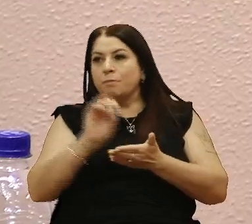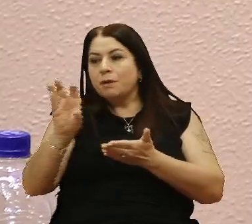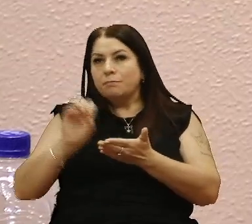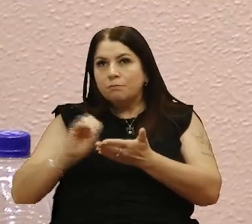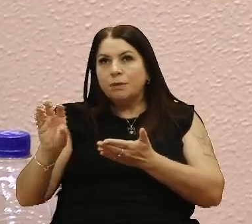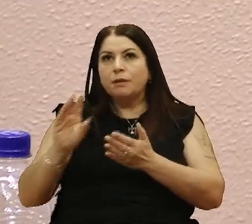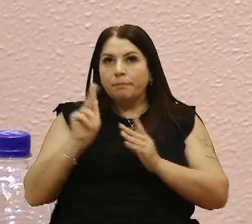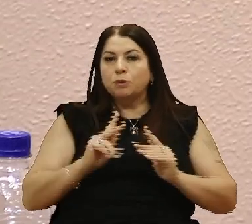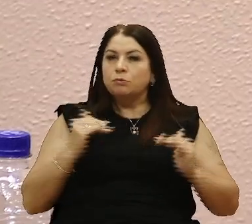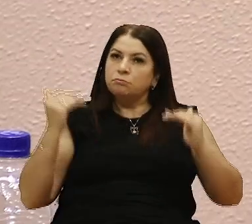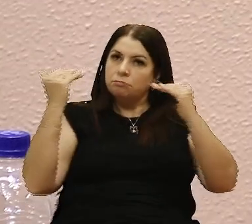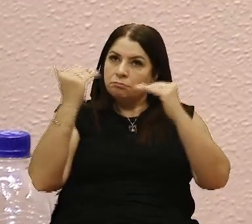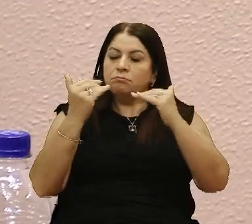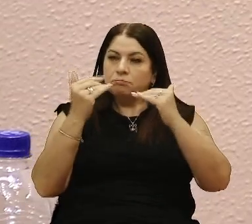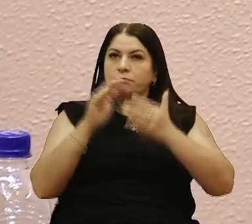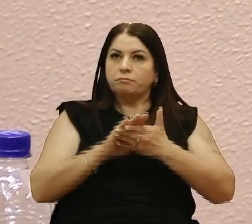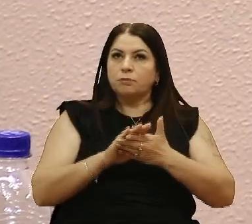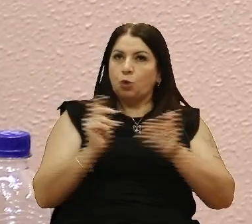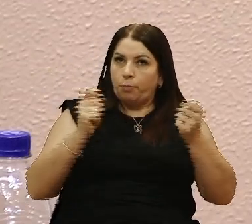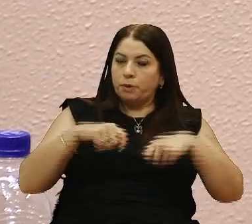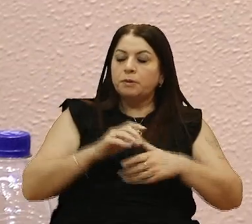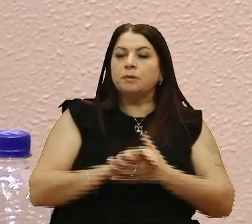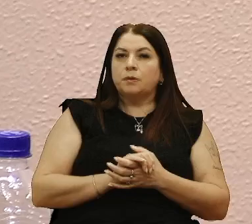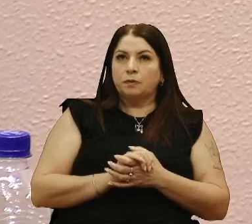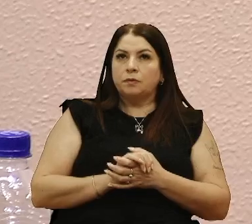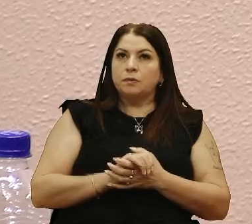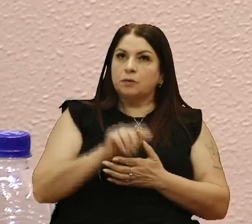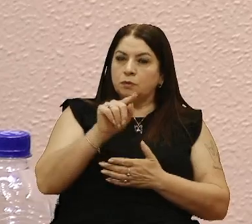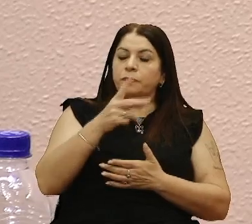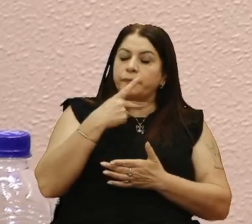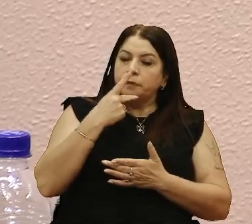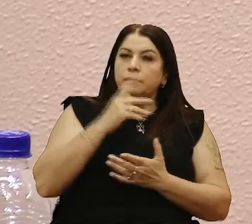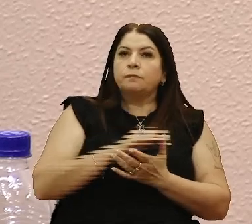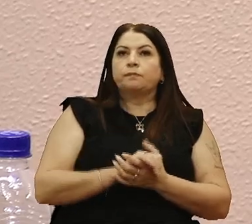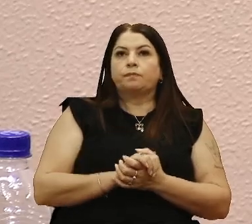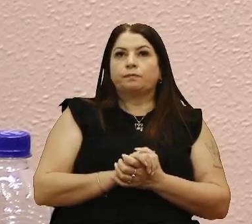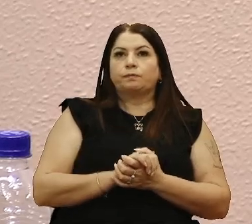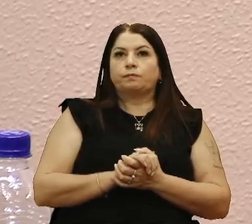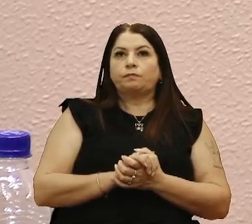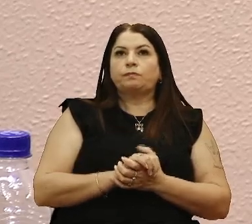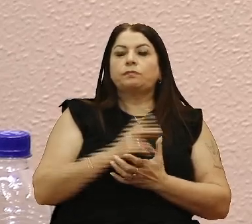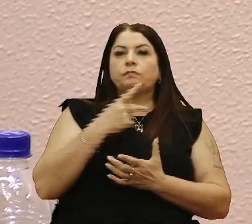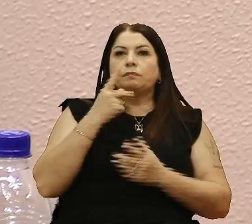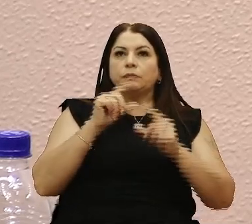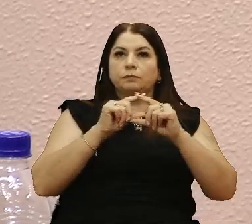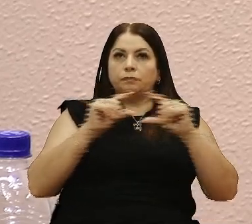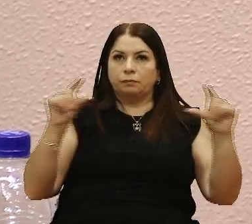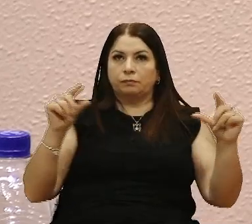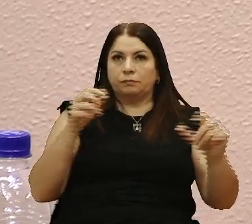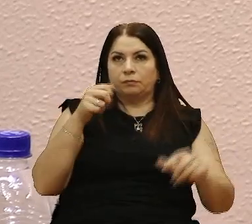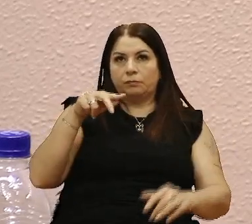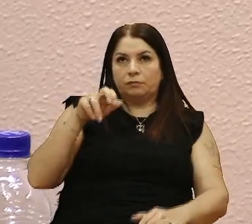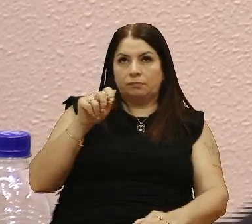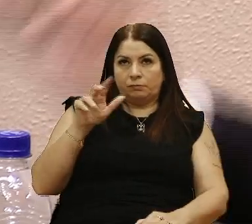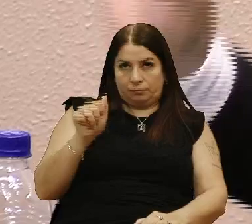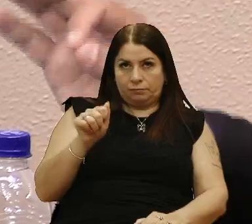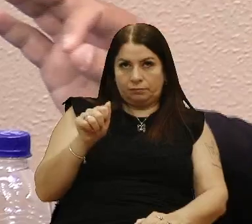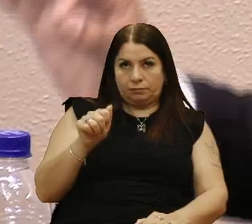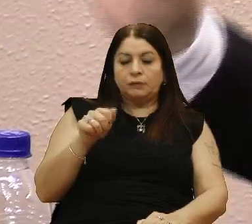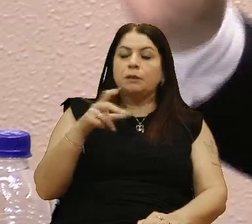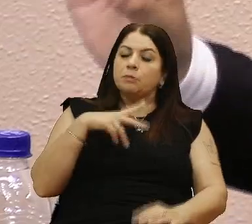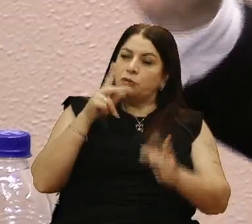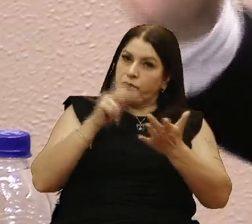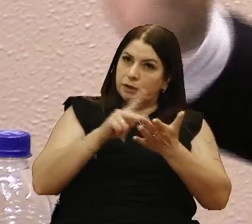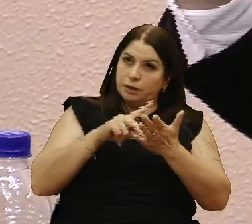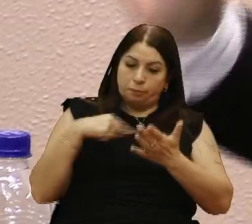às autoridades competentes. A senhora falou e citou a frase da Angela Davis, mas, de